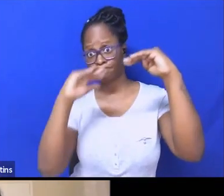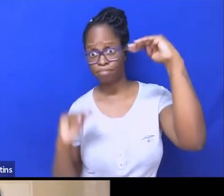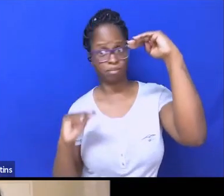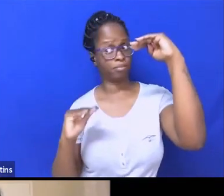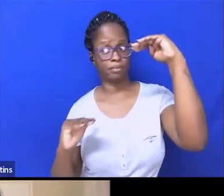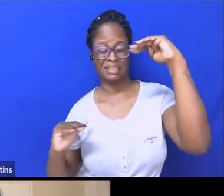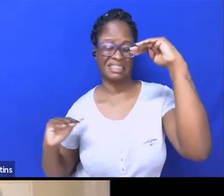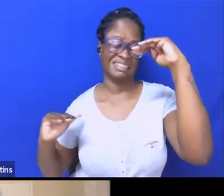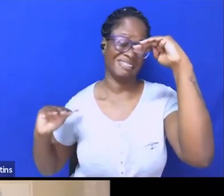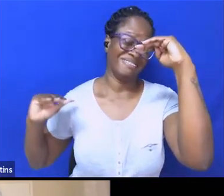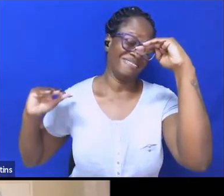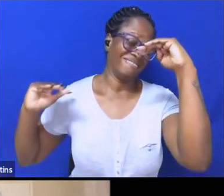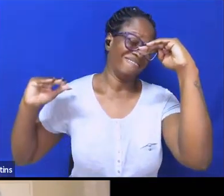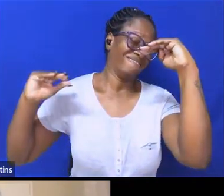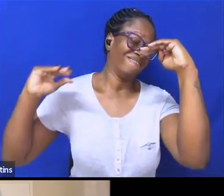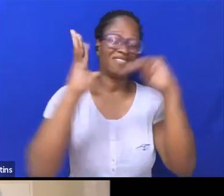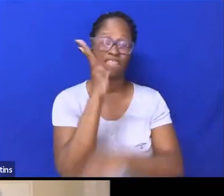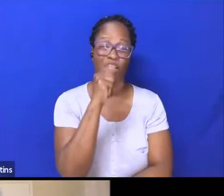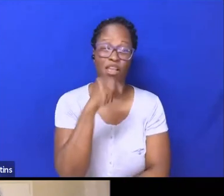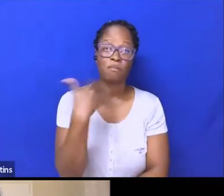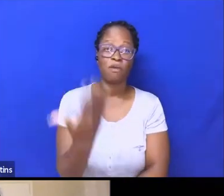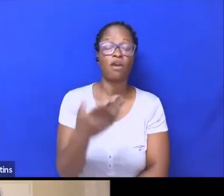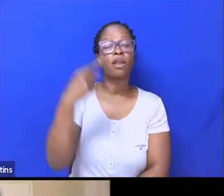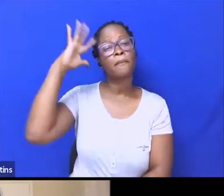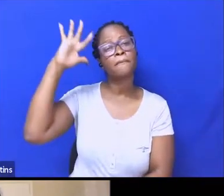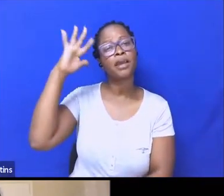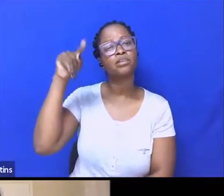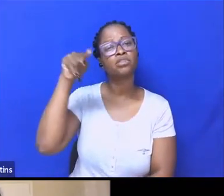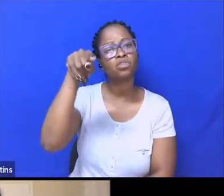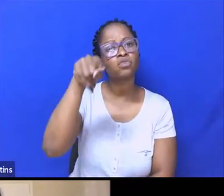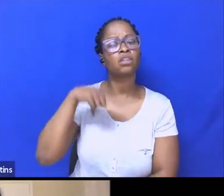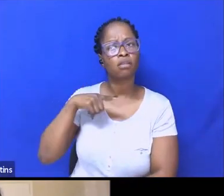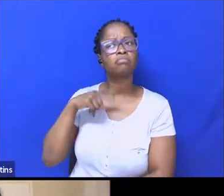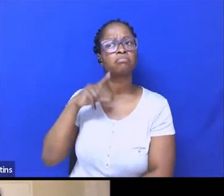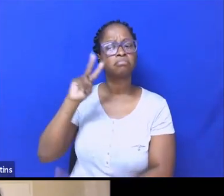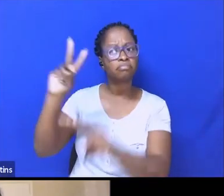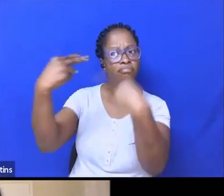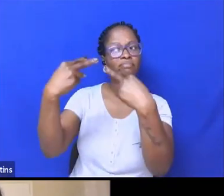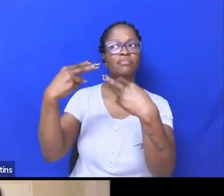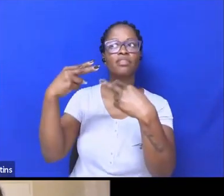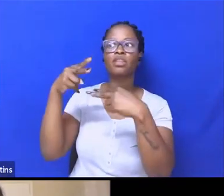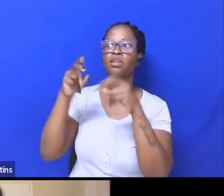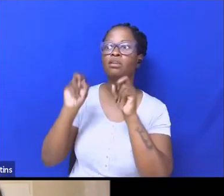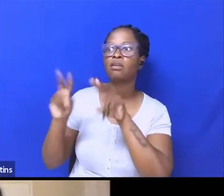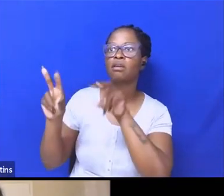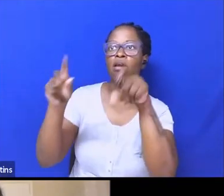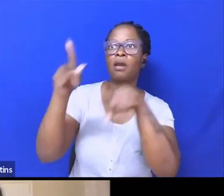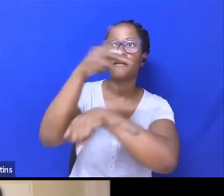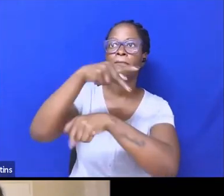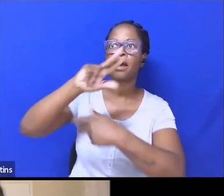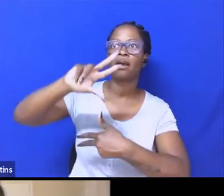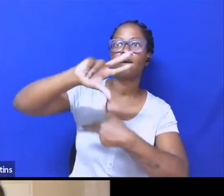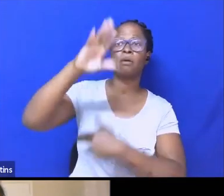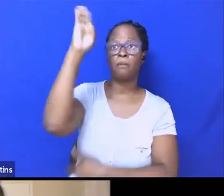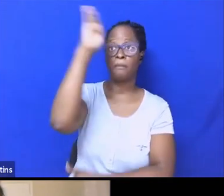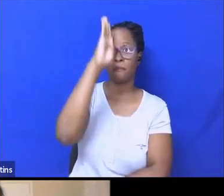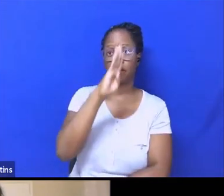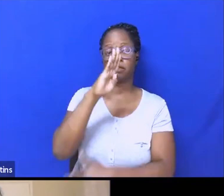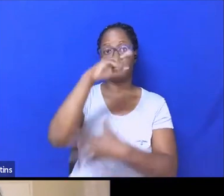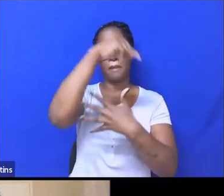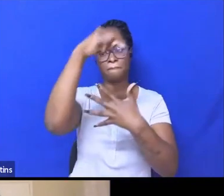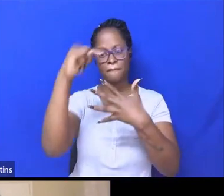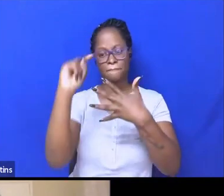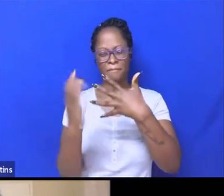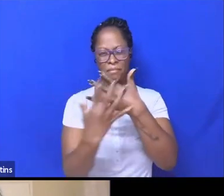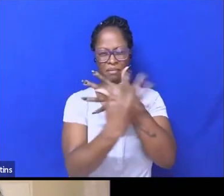e eu imagino que você tenha acompanhado que outros países da América Latina o Brasil entre eles vem sofrendo